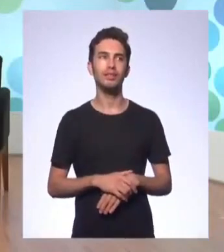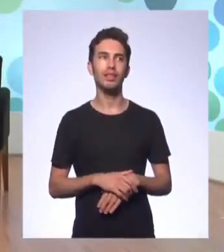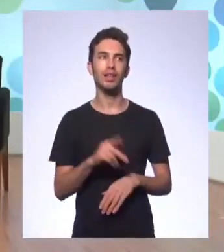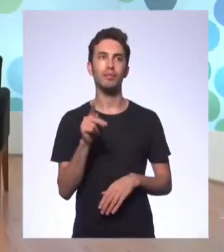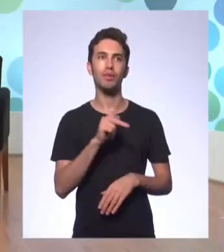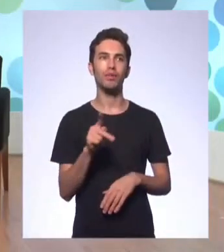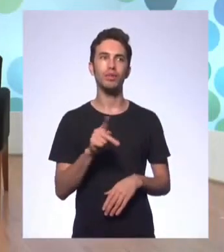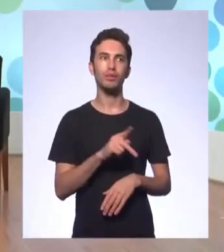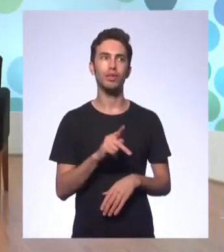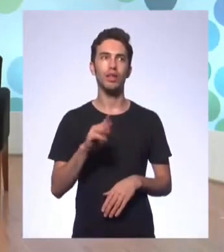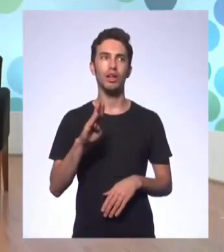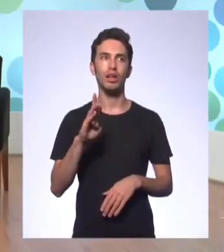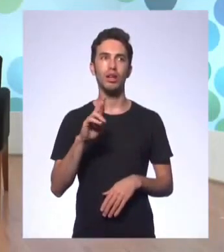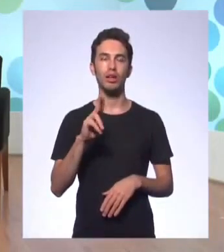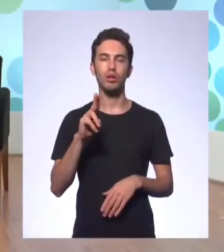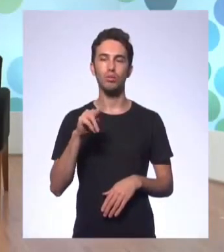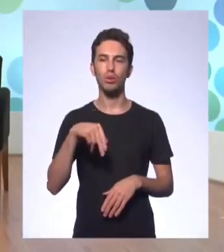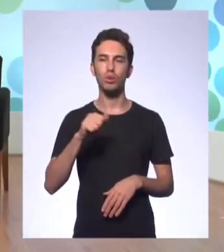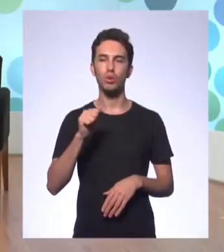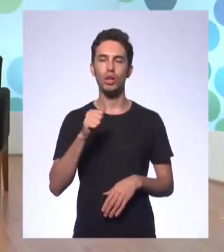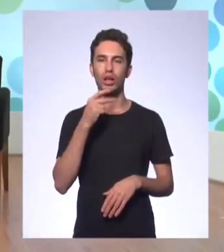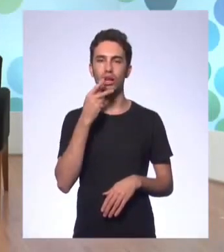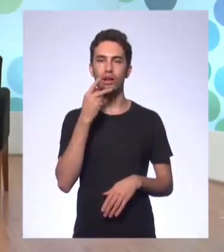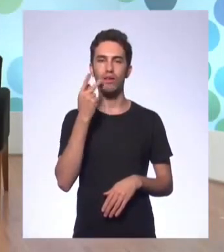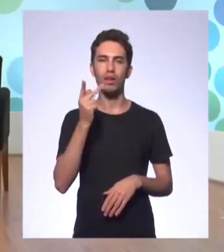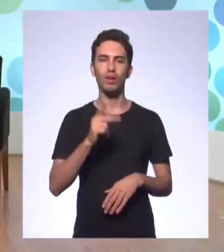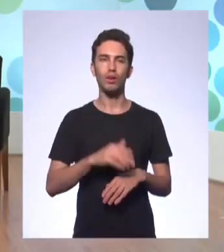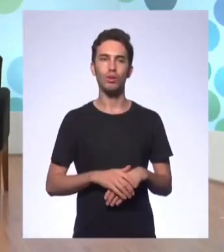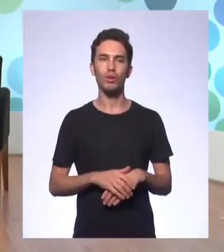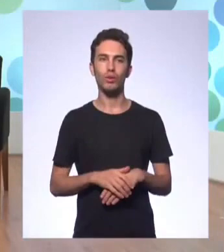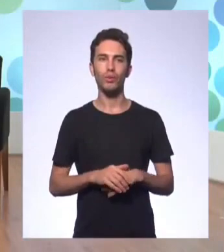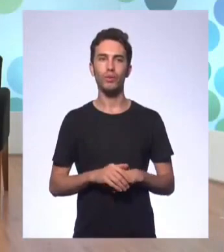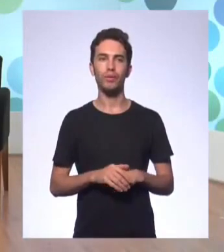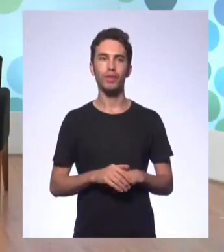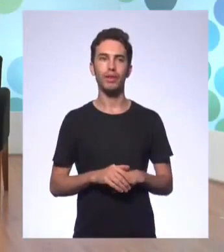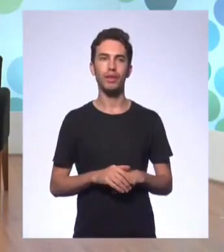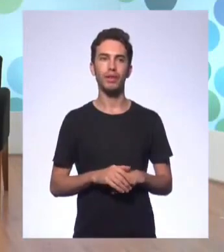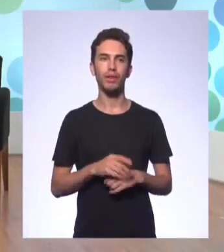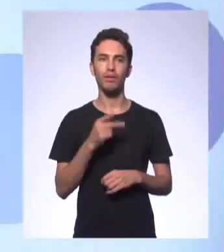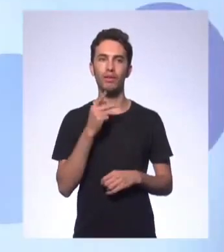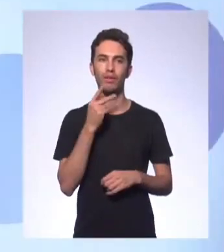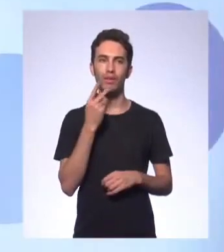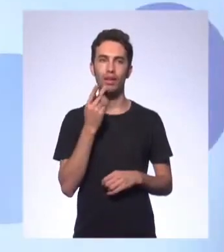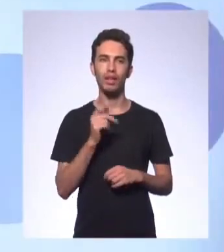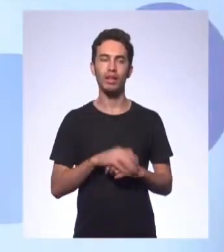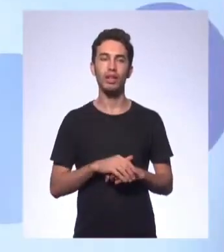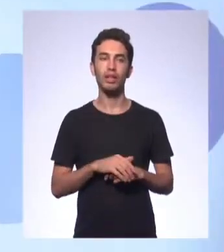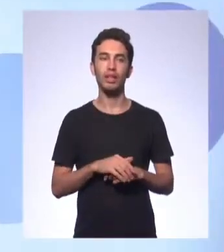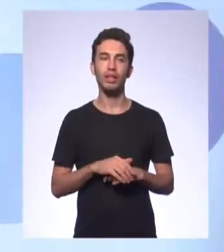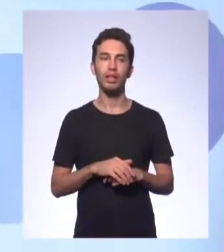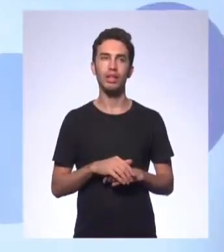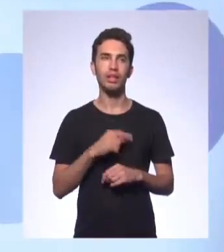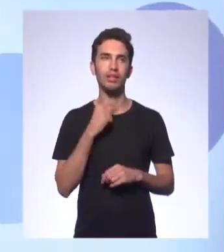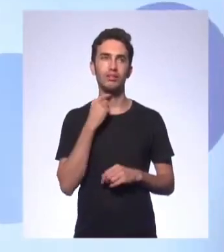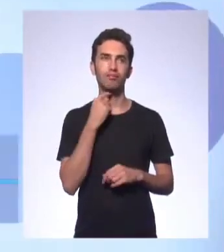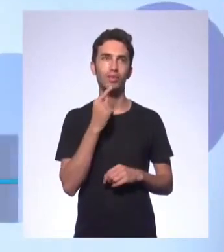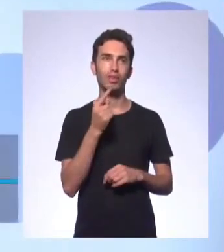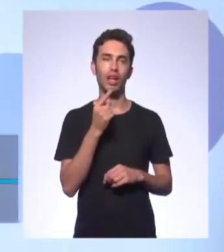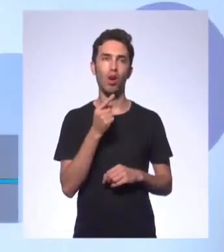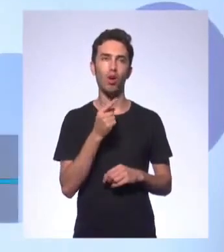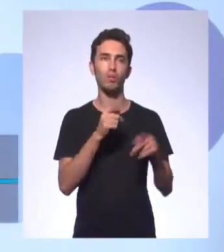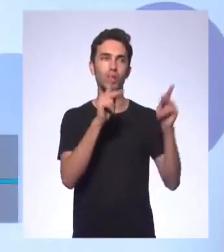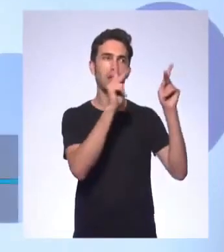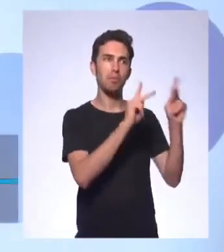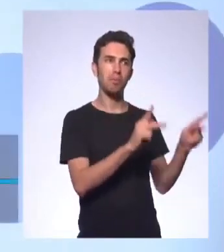professora Bruna, acho que eu perdi o comentário dela, ela falava... Fala, né? Que não há como ter paz em